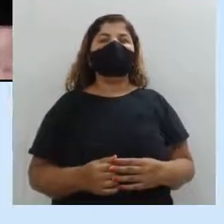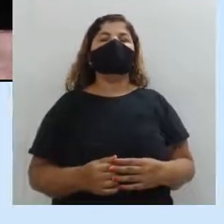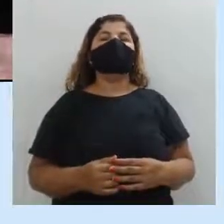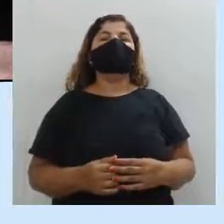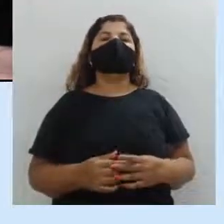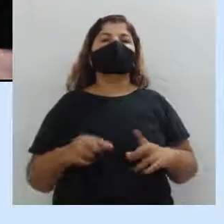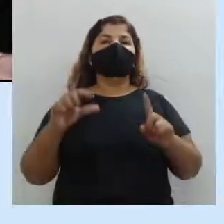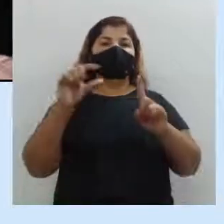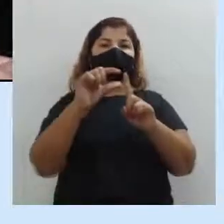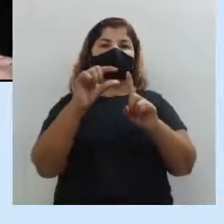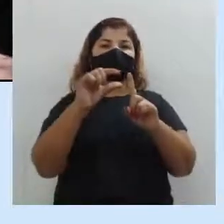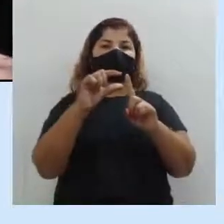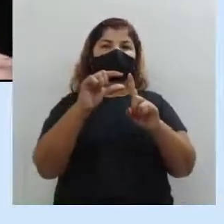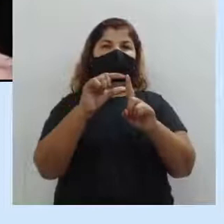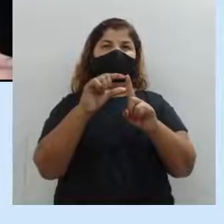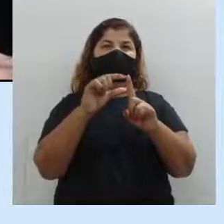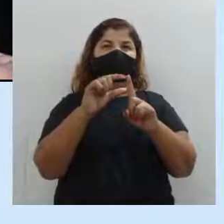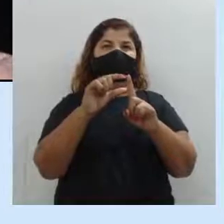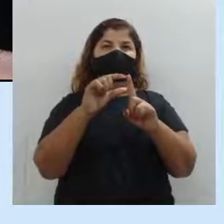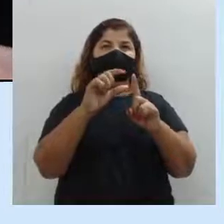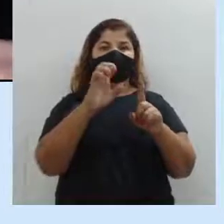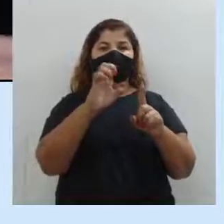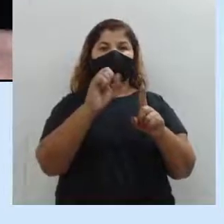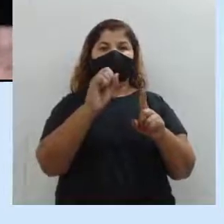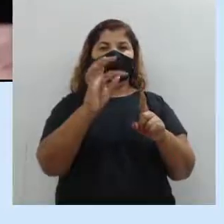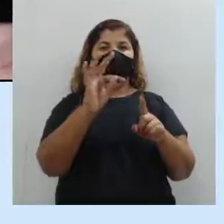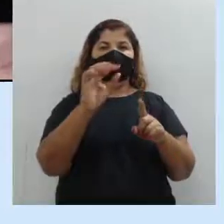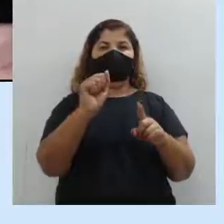A palavra está.